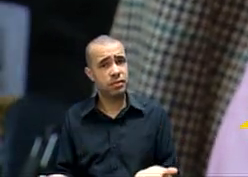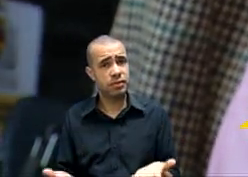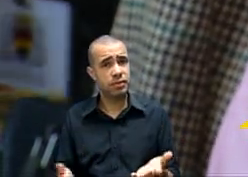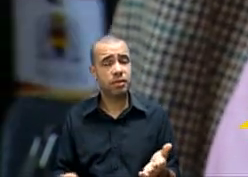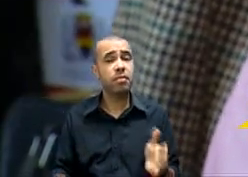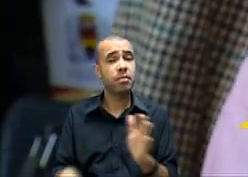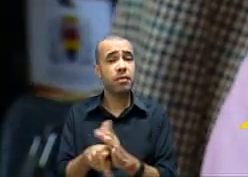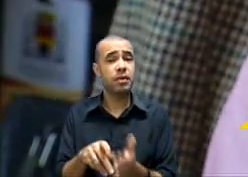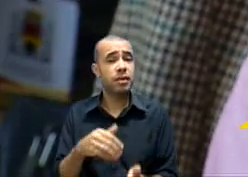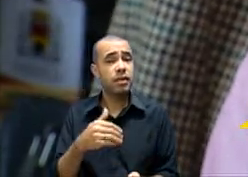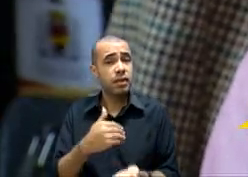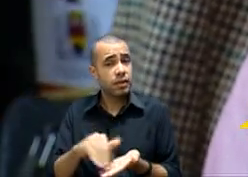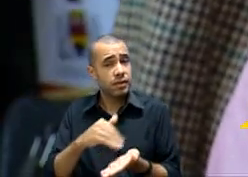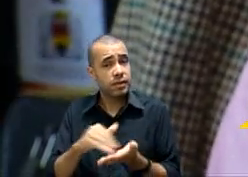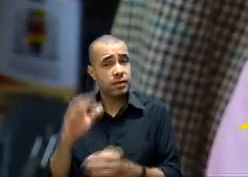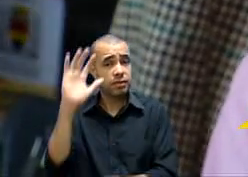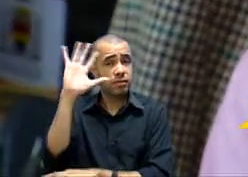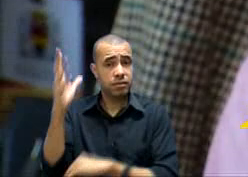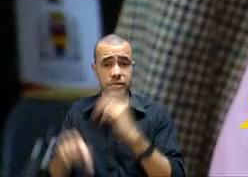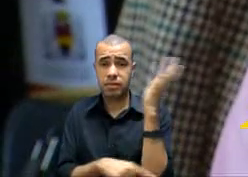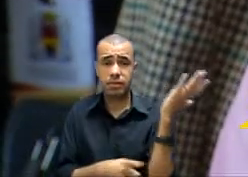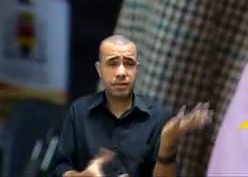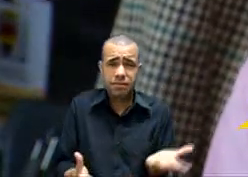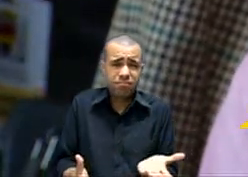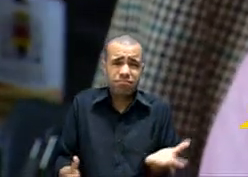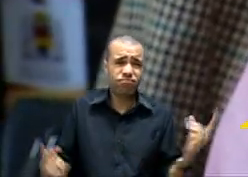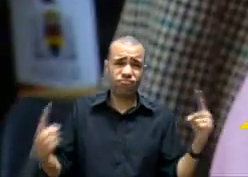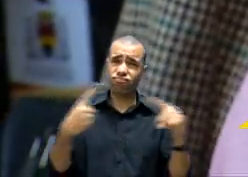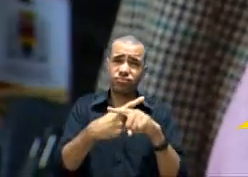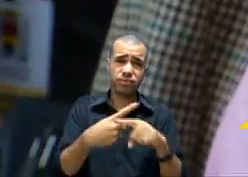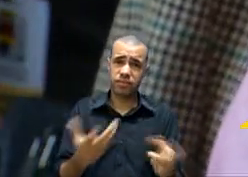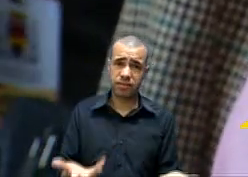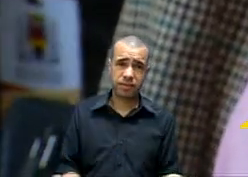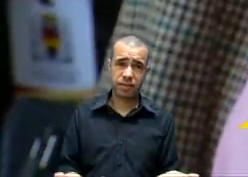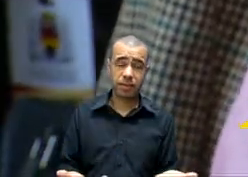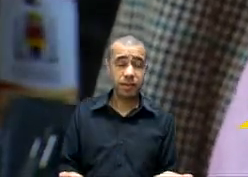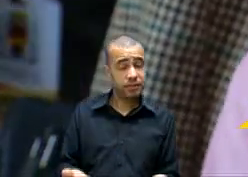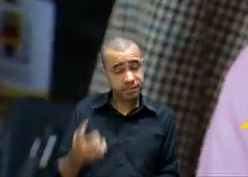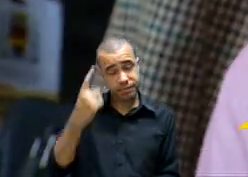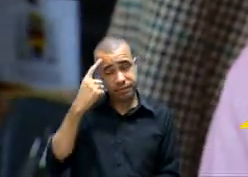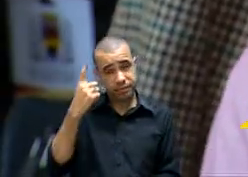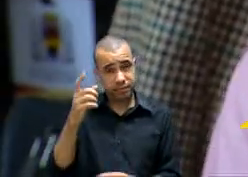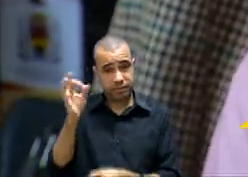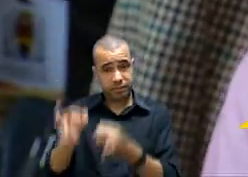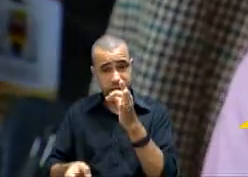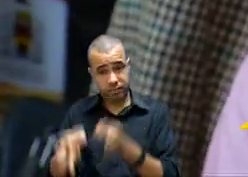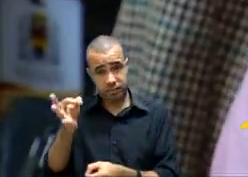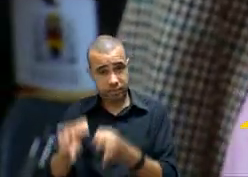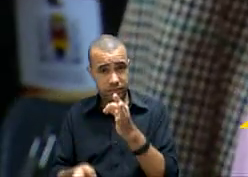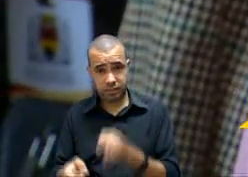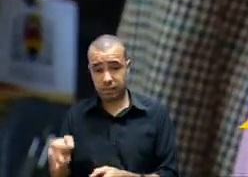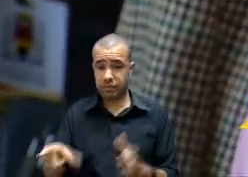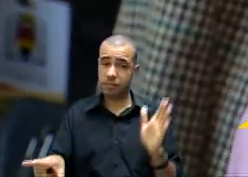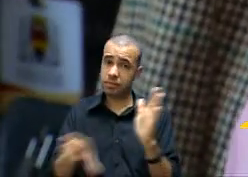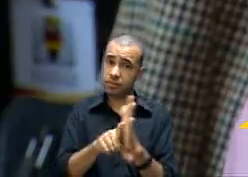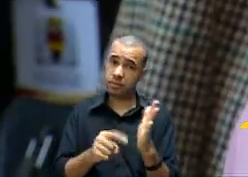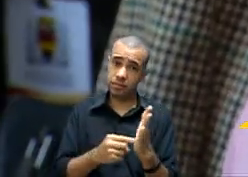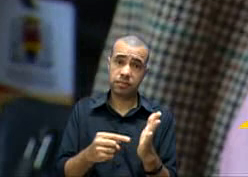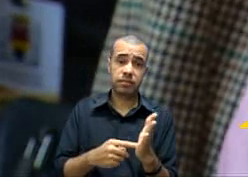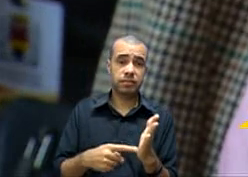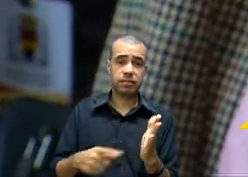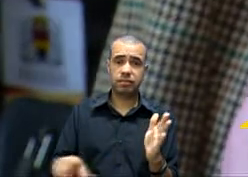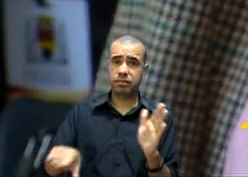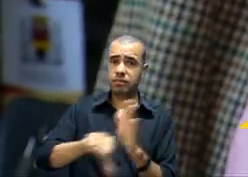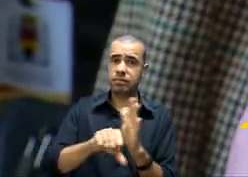do Meio Ambiente, não se sustentam, tanto é que o parecer jurídico é pela inconstitucionalidade. Então, vamos em frente